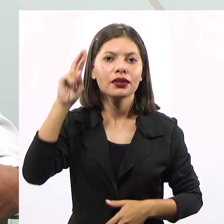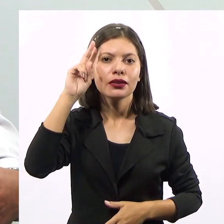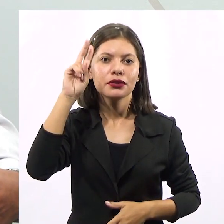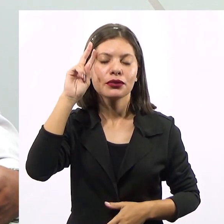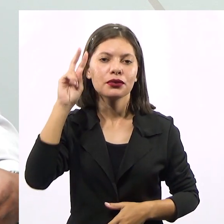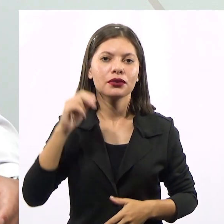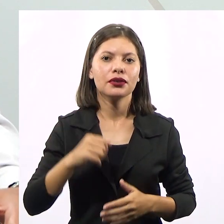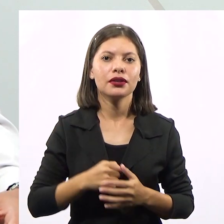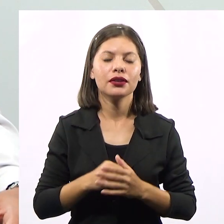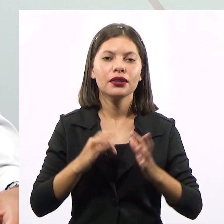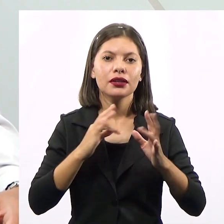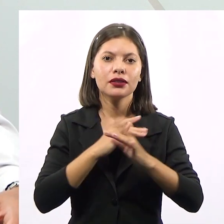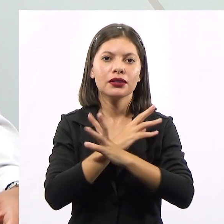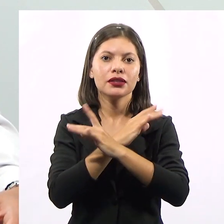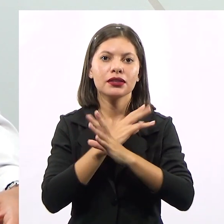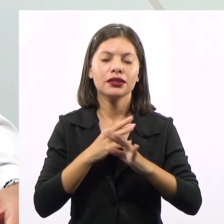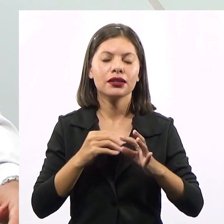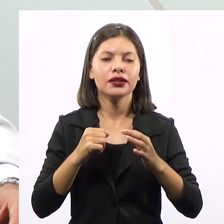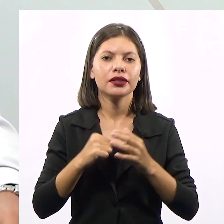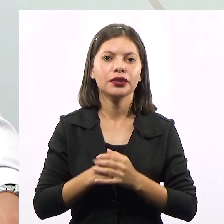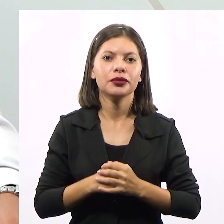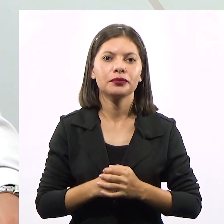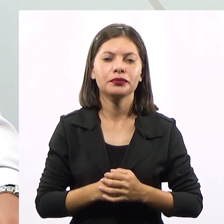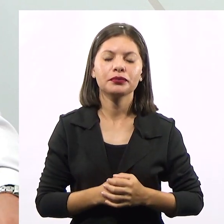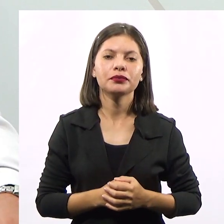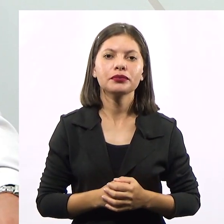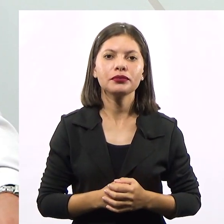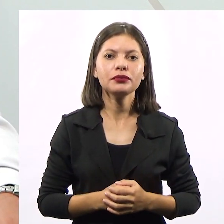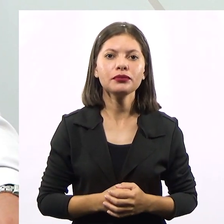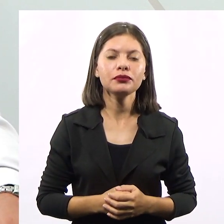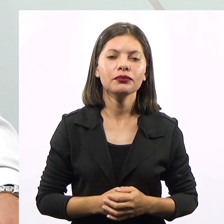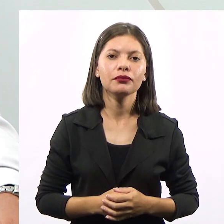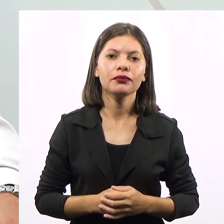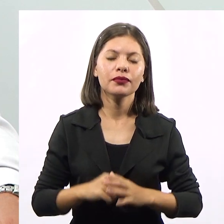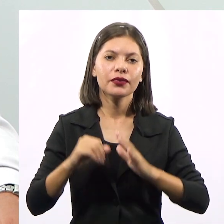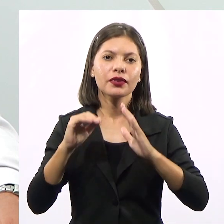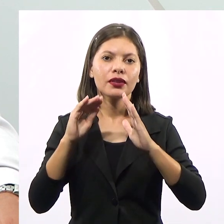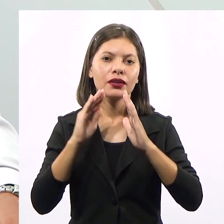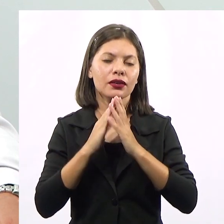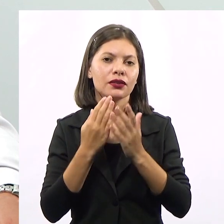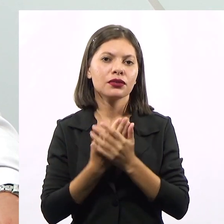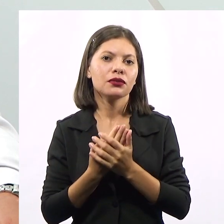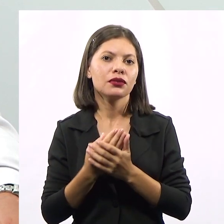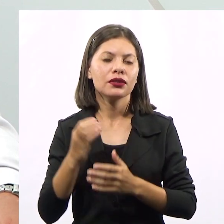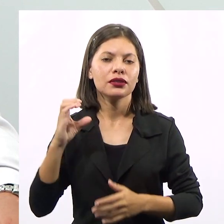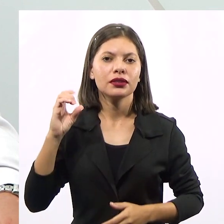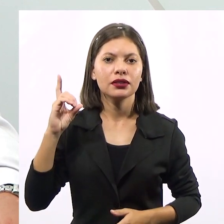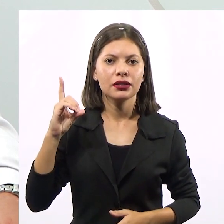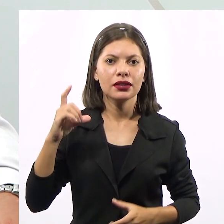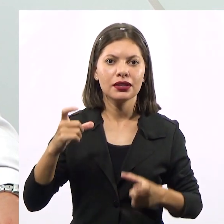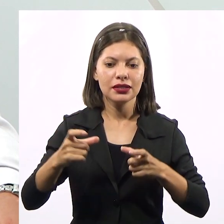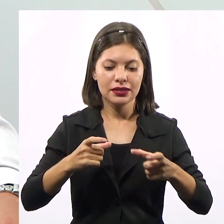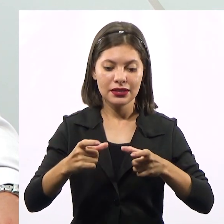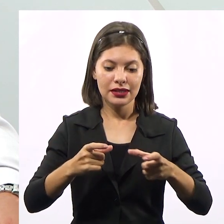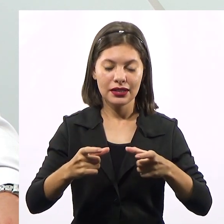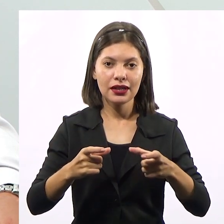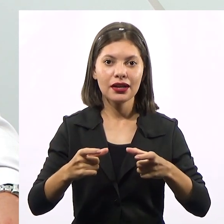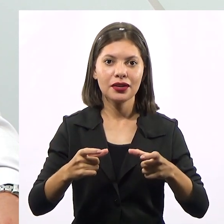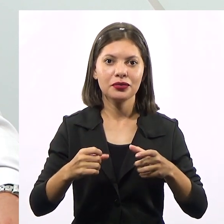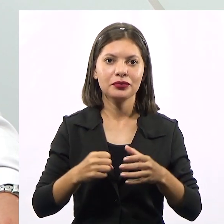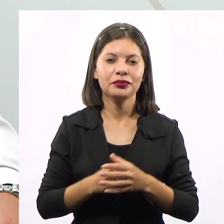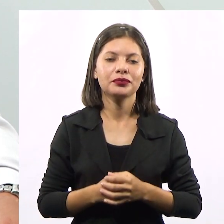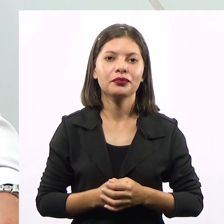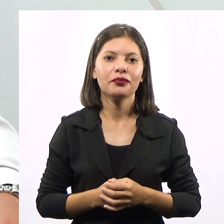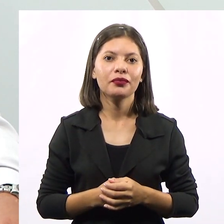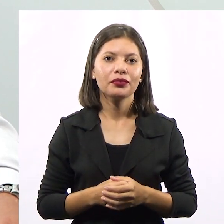pouco a história da cidade de Porto Velho, a gente sabe que aquela região na qual o Carmela Dutra está instalado